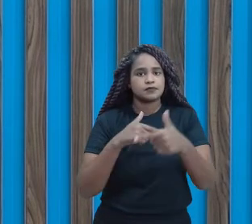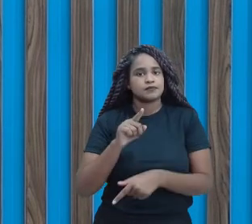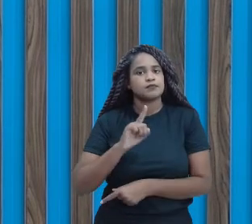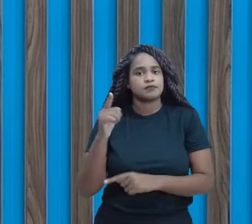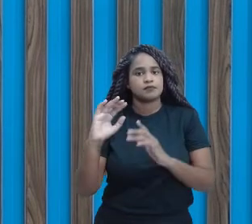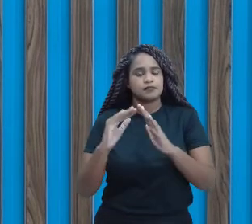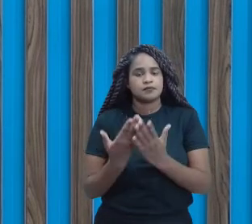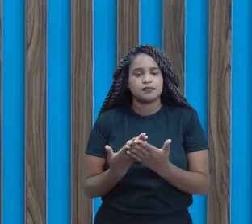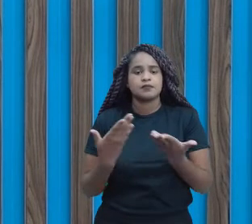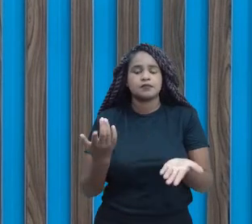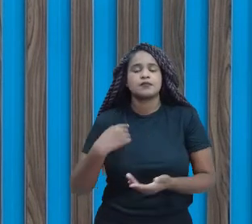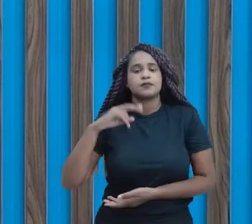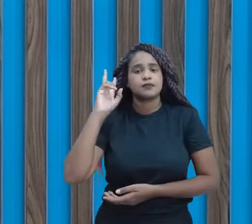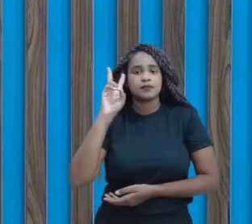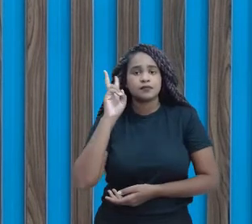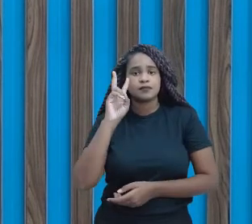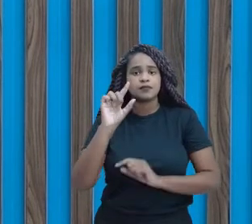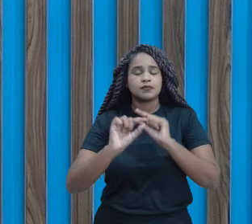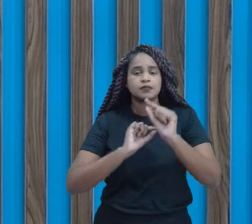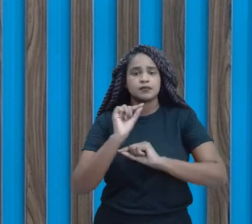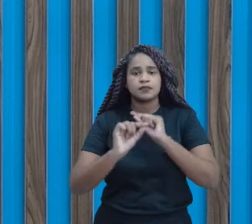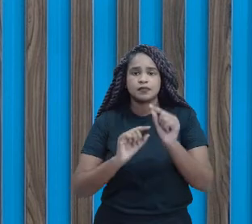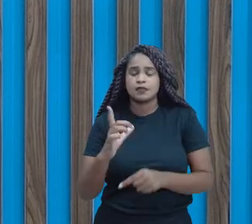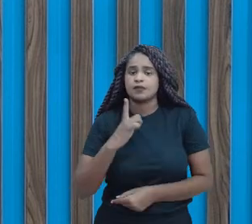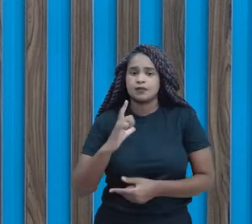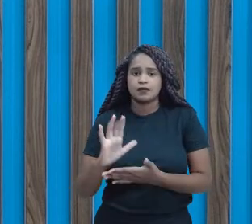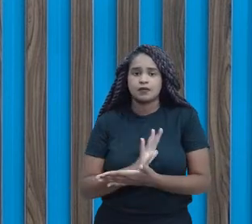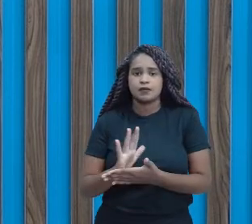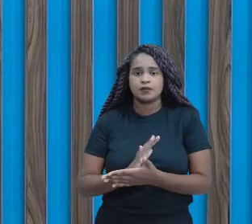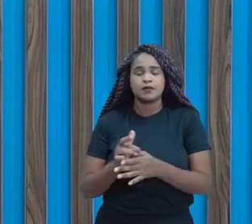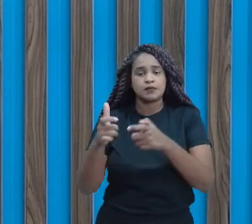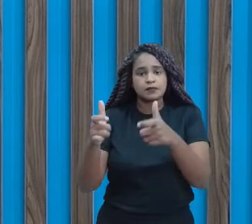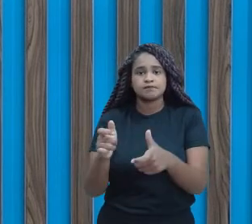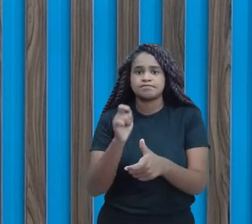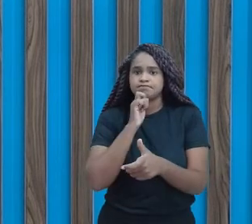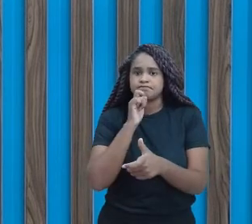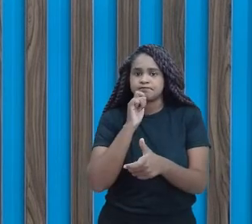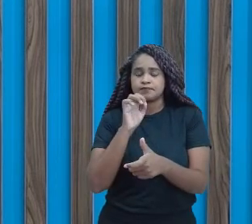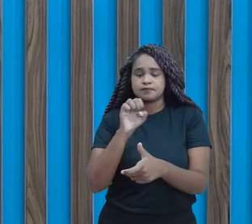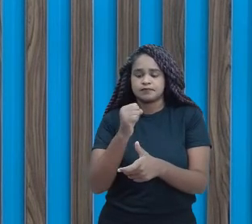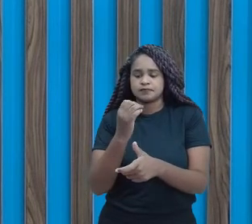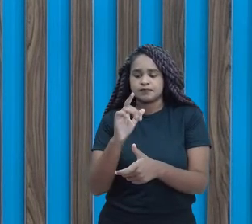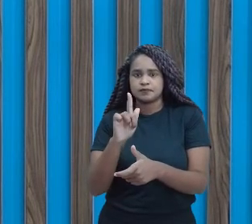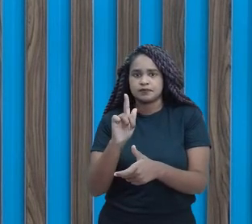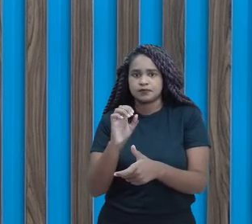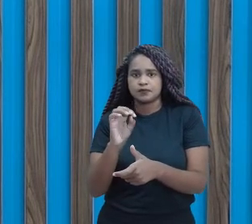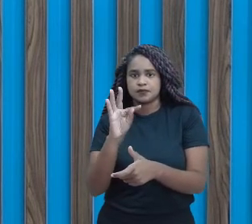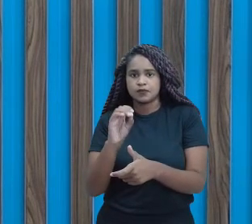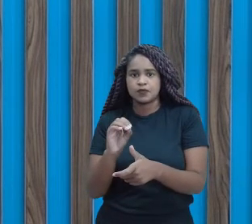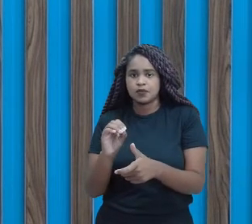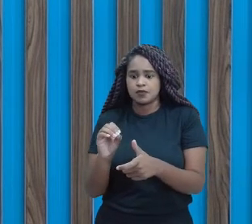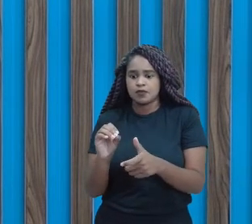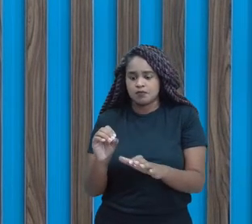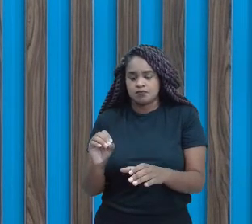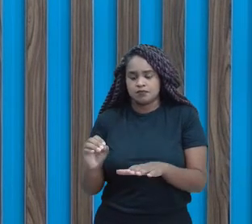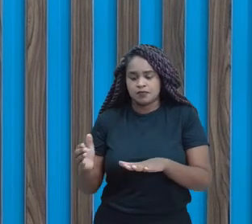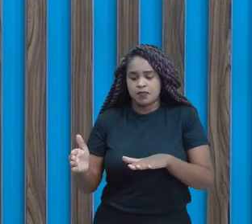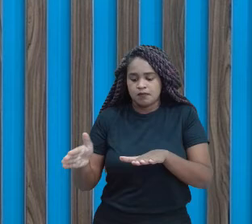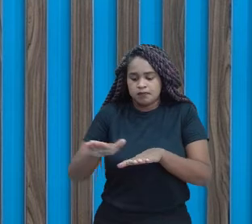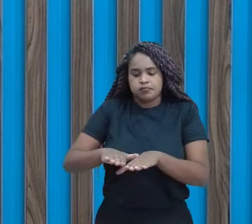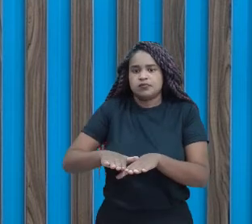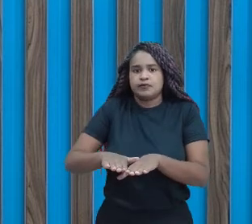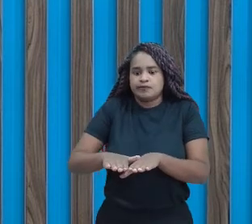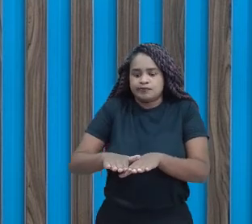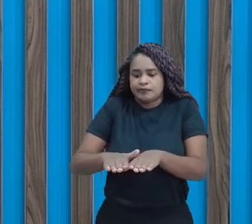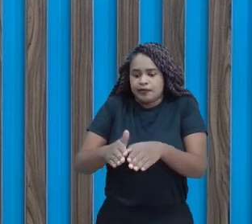Mas lembrar vocês, por exemplo, tem locais que ainda o esgoto desce a céu aberto, né? Então, não